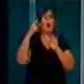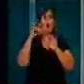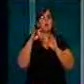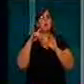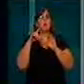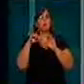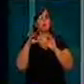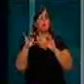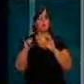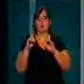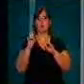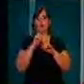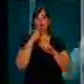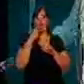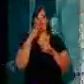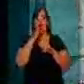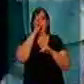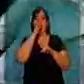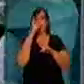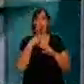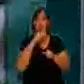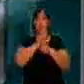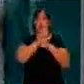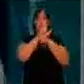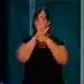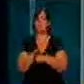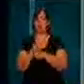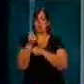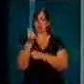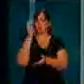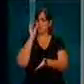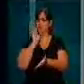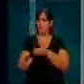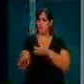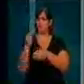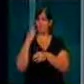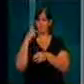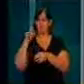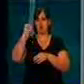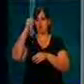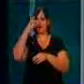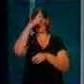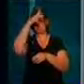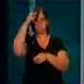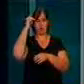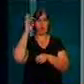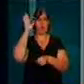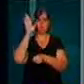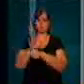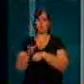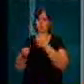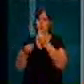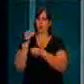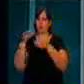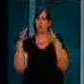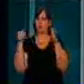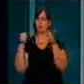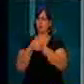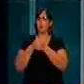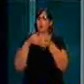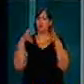forma leviana que eu contribuí, verbis, na condição de prefeito, para a ocultação no cemitério de Perus,